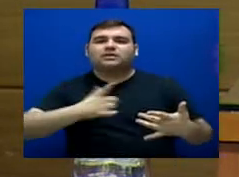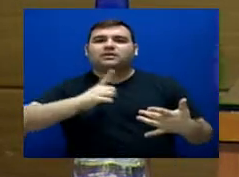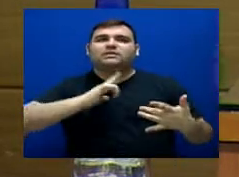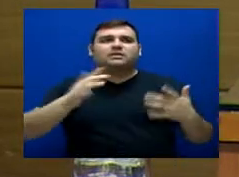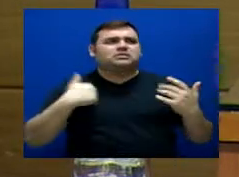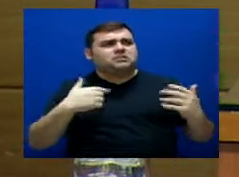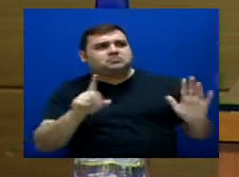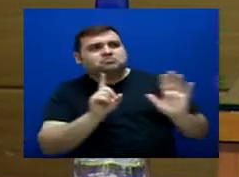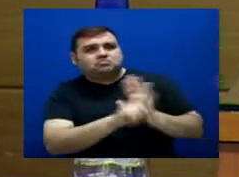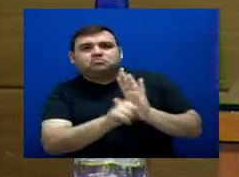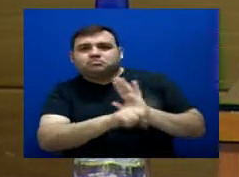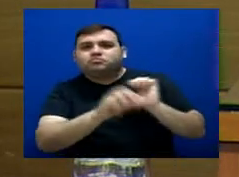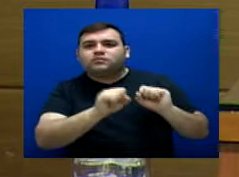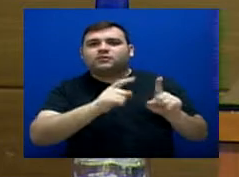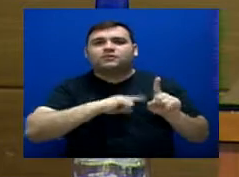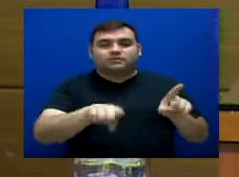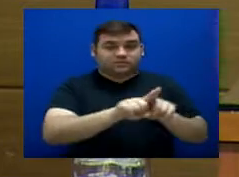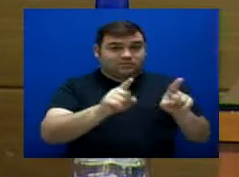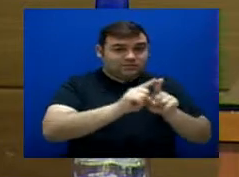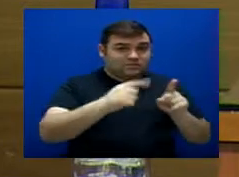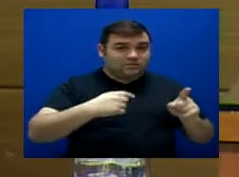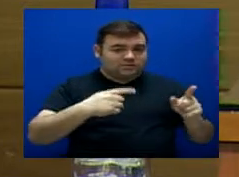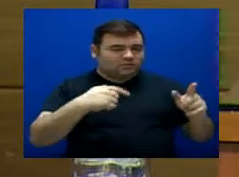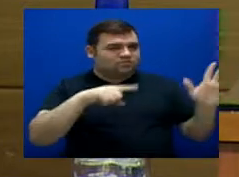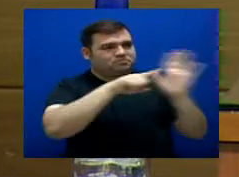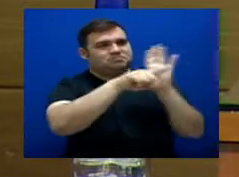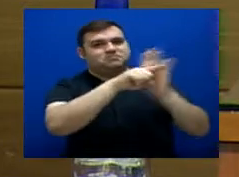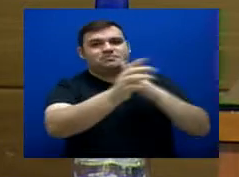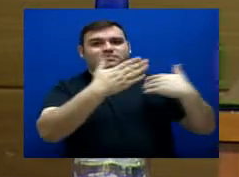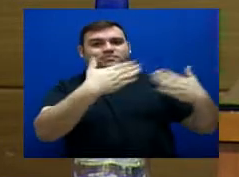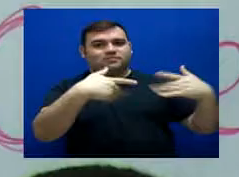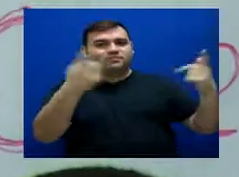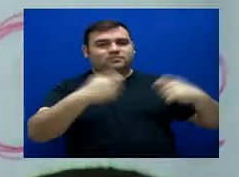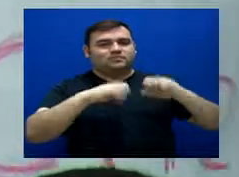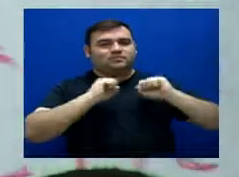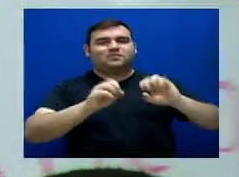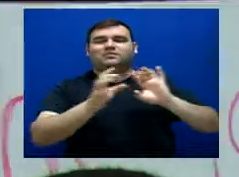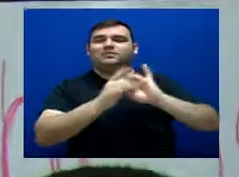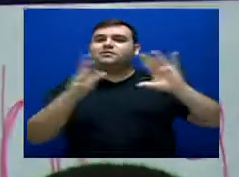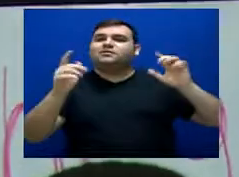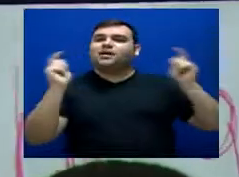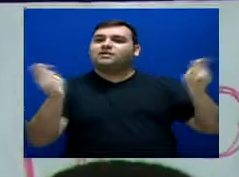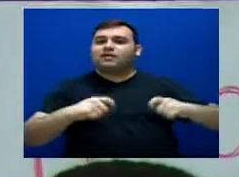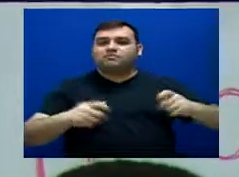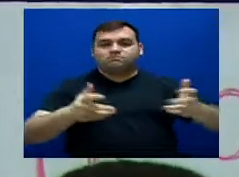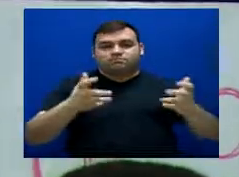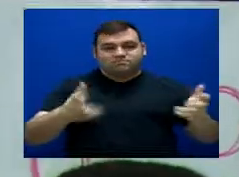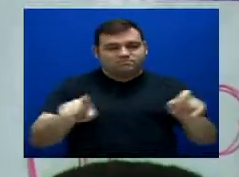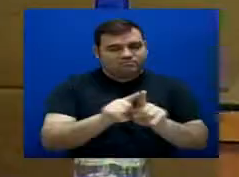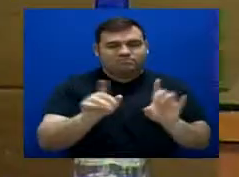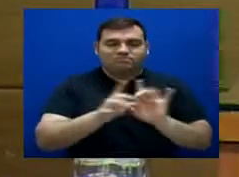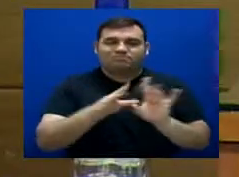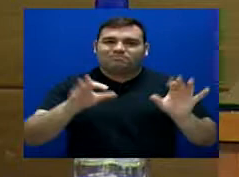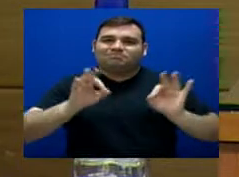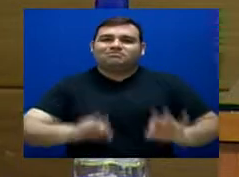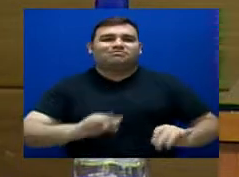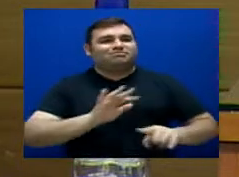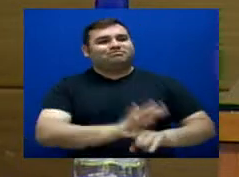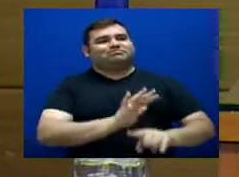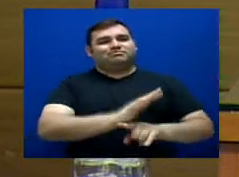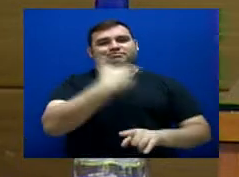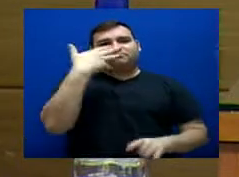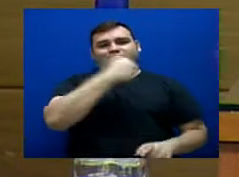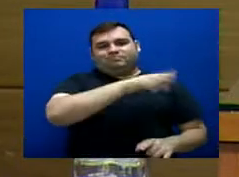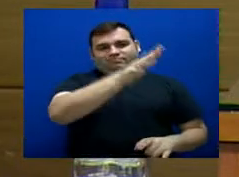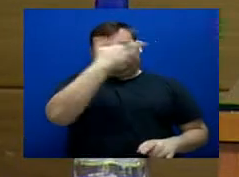tiver alguma dúvida, pode falar com os bombeiros civis, eles estão aí no plenário, eles vão atender e conversar com vocês aí. Quem puder participar, tenho certeza que você vai estar ajudando a salvar uma